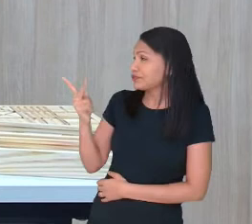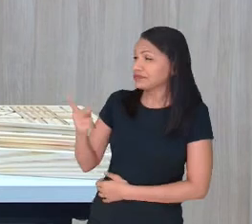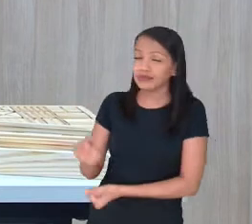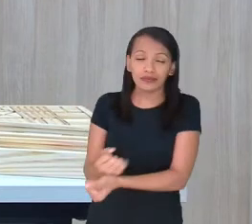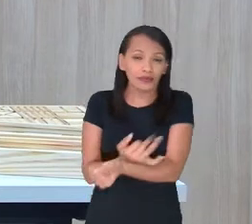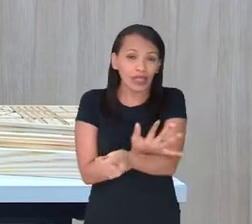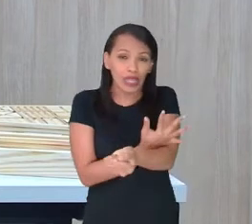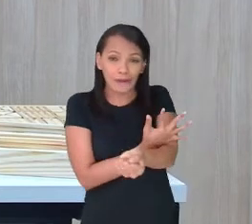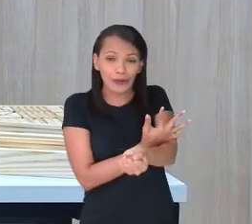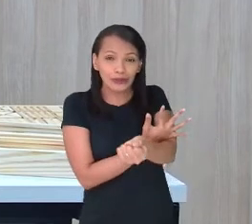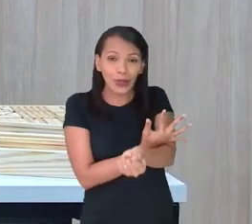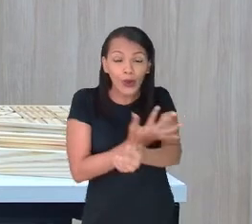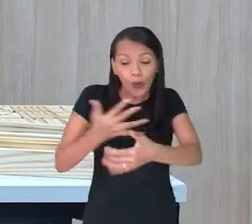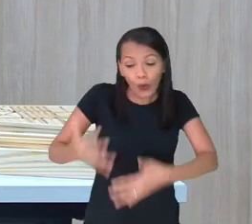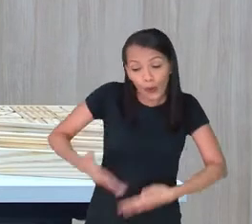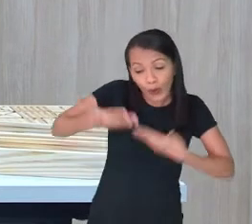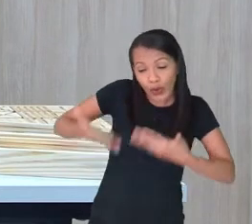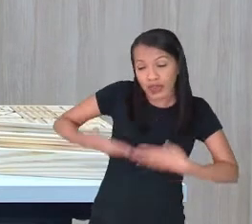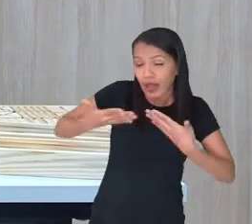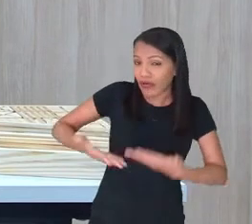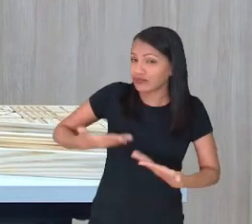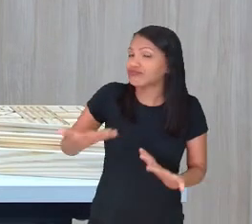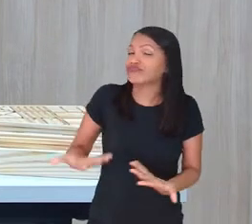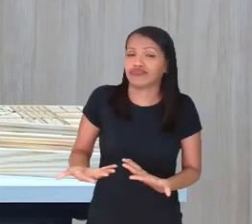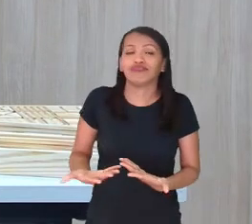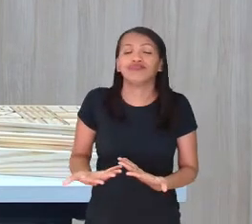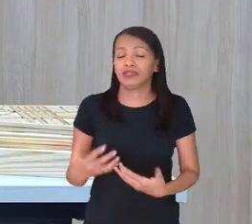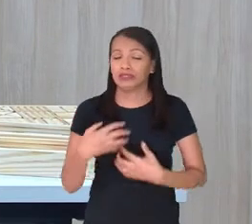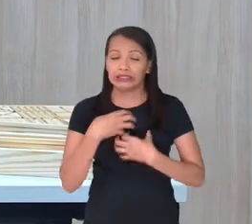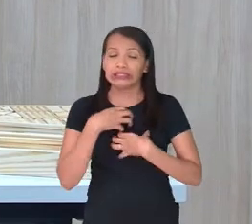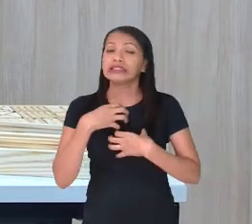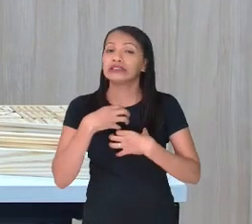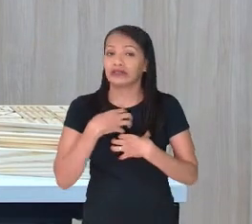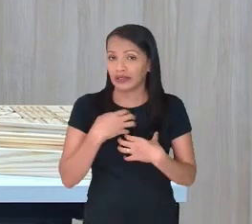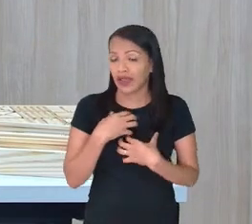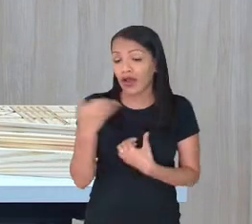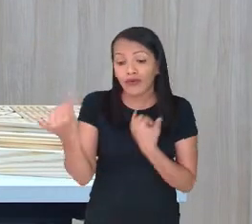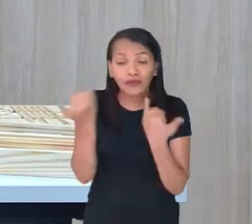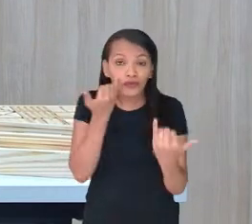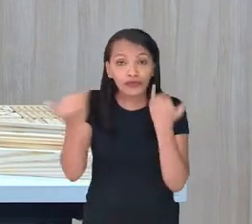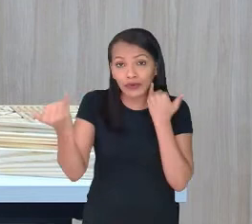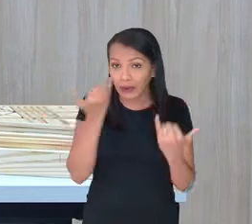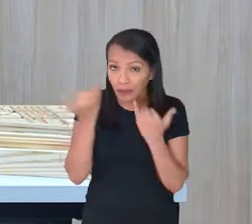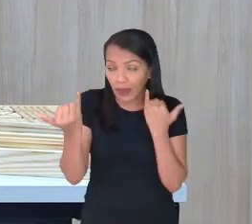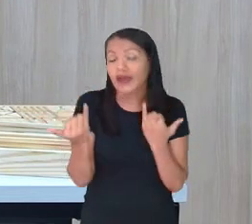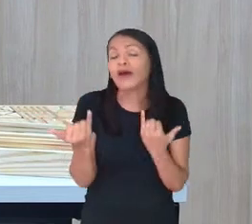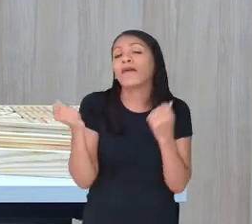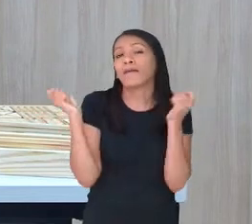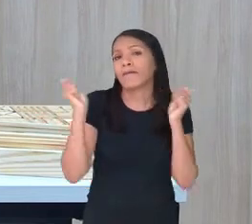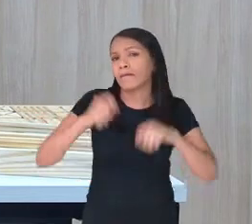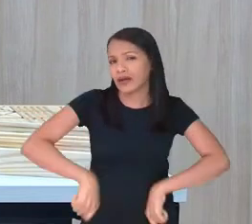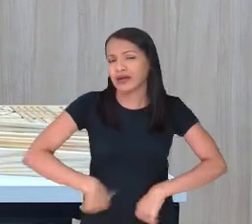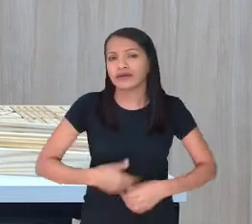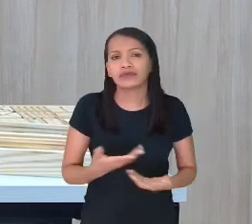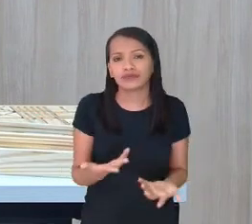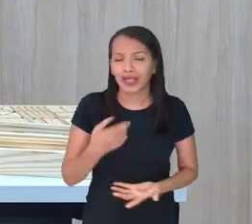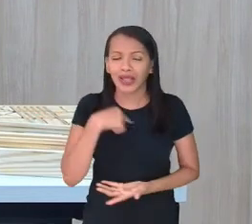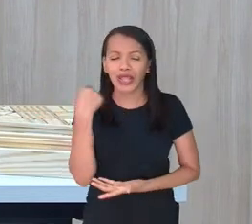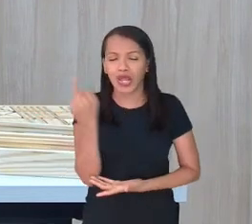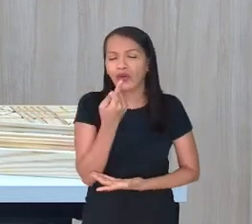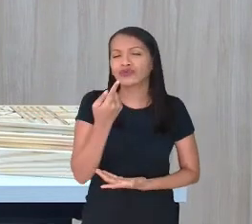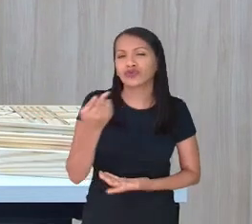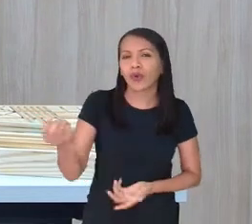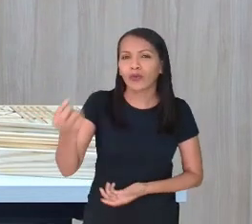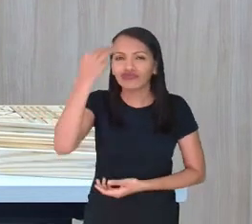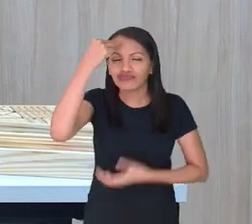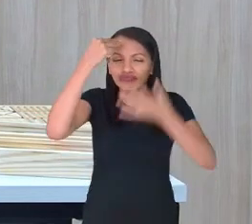momentos, com emoção ou com algum tipo de sentimento, essa informação provavelmente vai ser descartada do nosso cérebro.